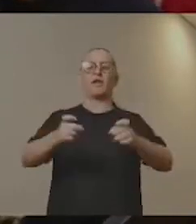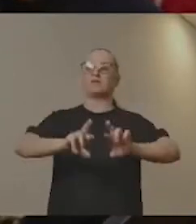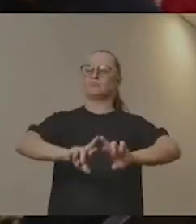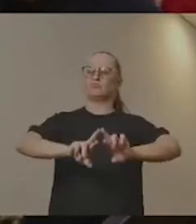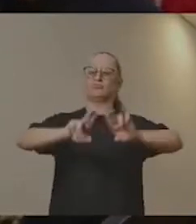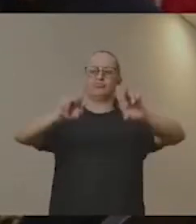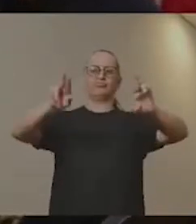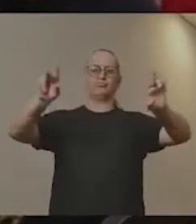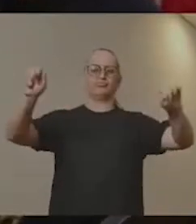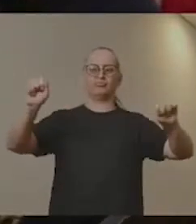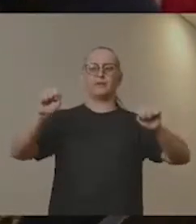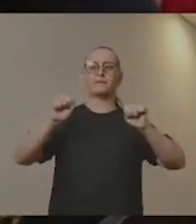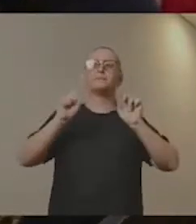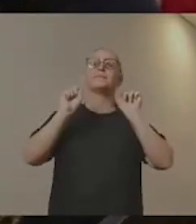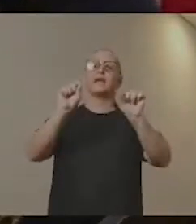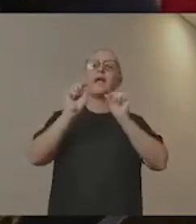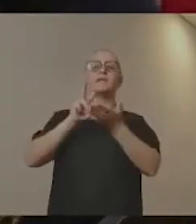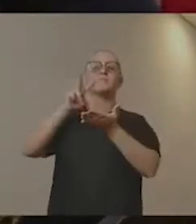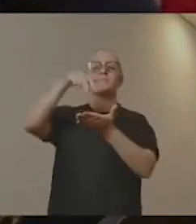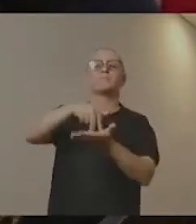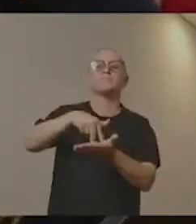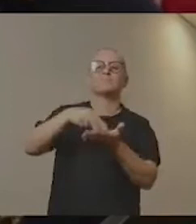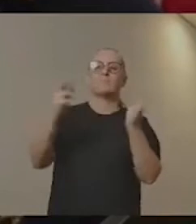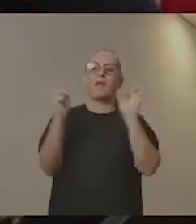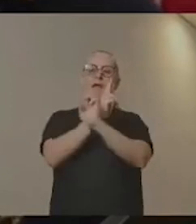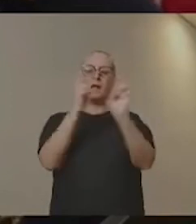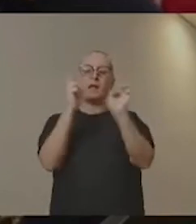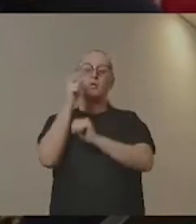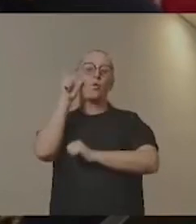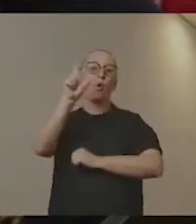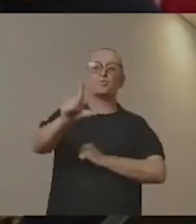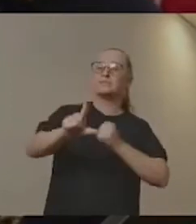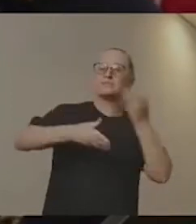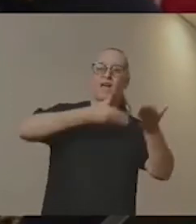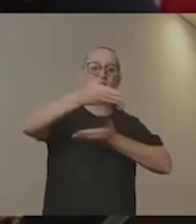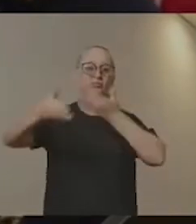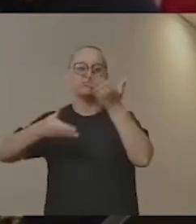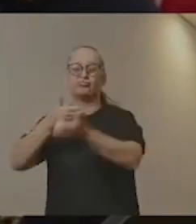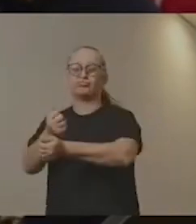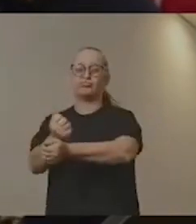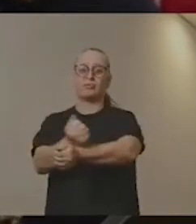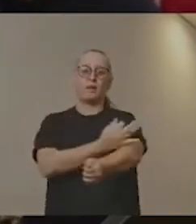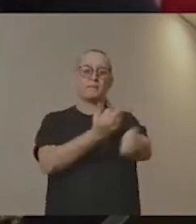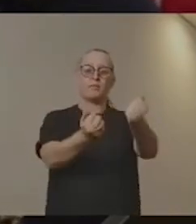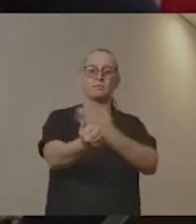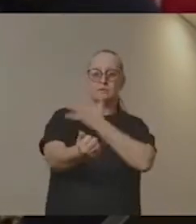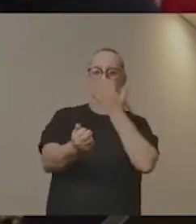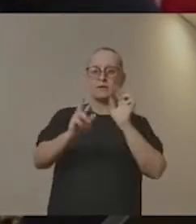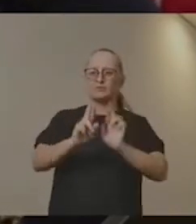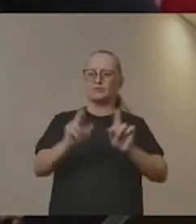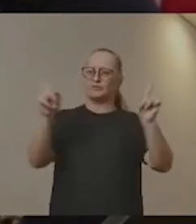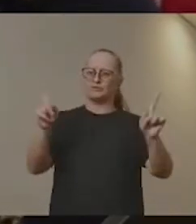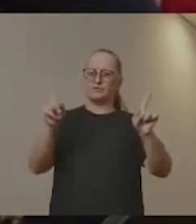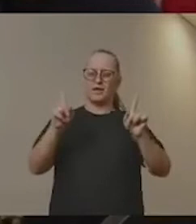ver uma criança não lidando com a mesma coisa que esse adulto já passou na sua infância, que foi educado a se reprimir e